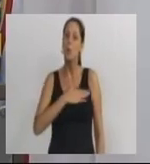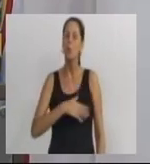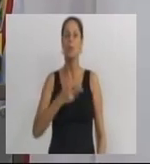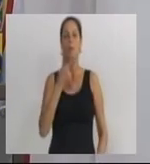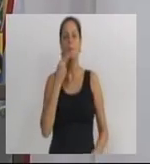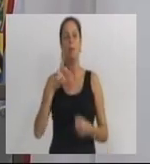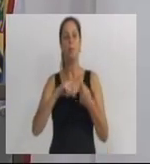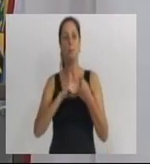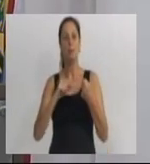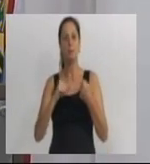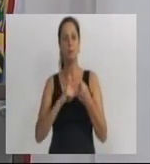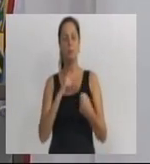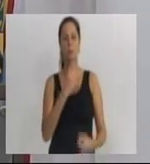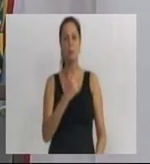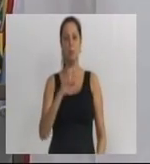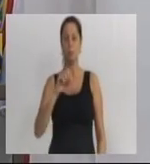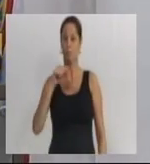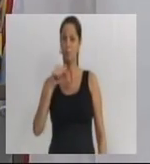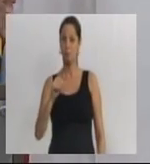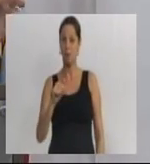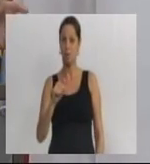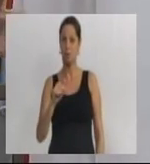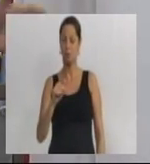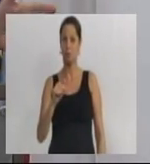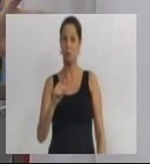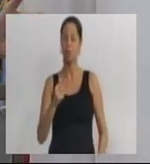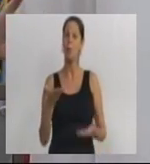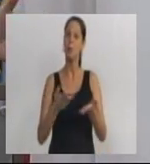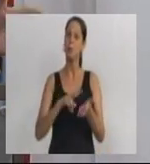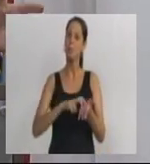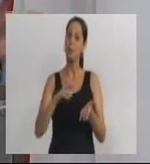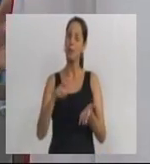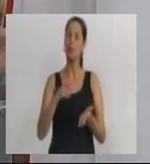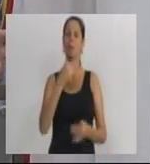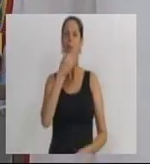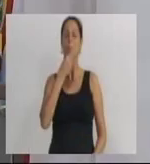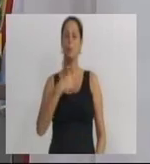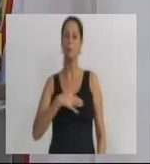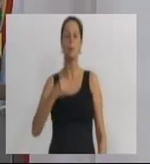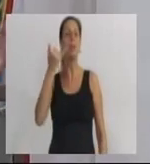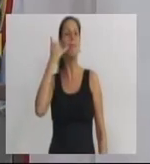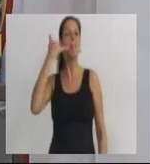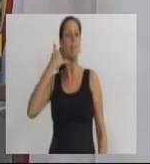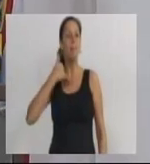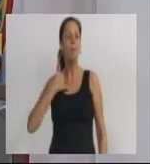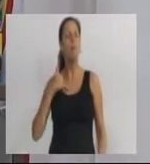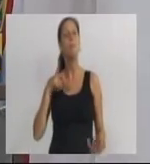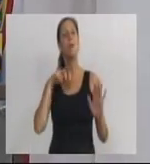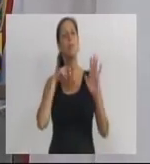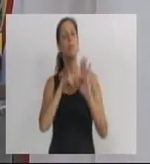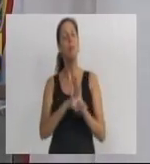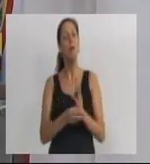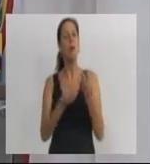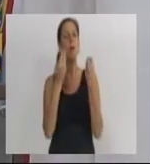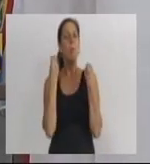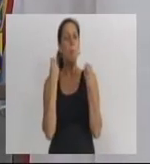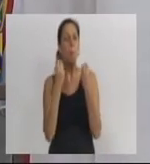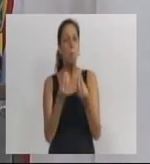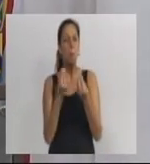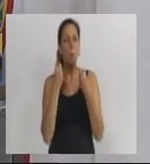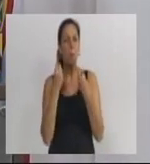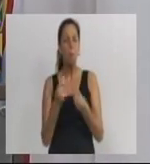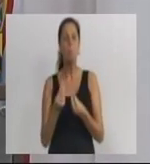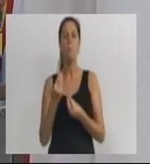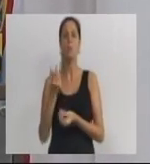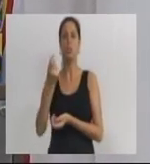artigo 107, sobre, né, que hoje até de manhã meu filho me ligou, me cobrando, ô pai, tirou dinheiro da educação, vai botar para a FURB. Disse, não, meu